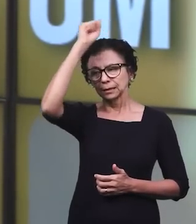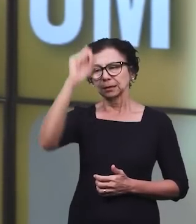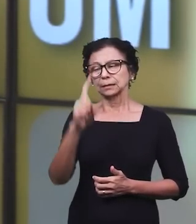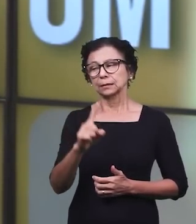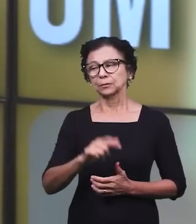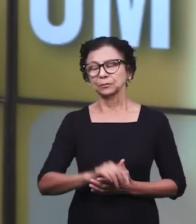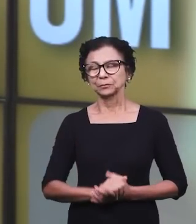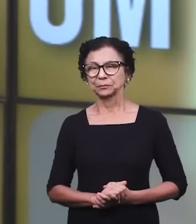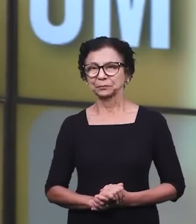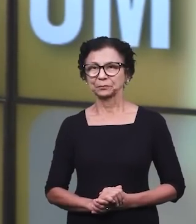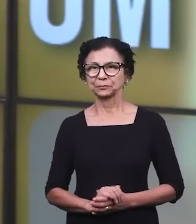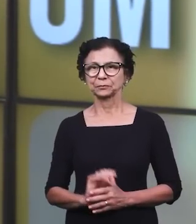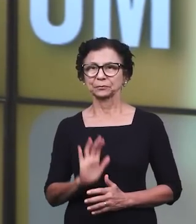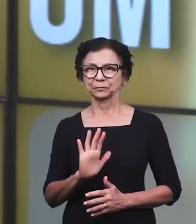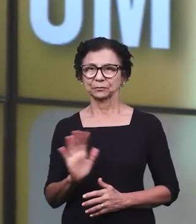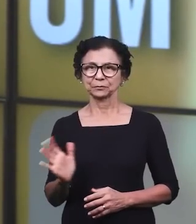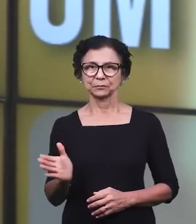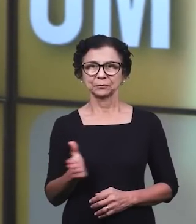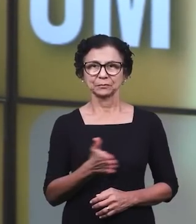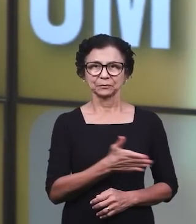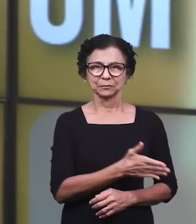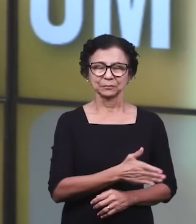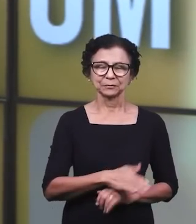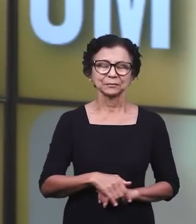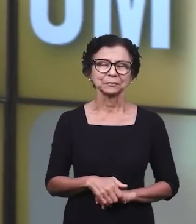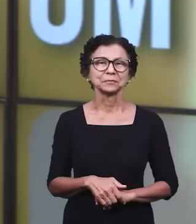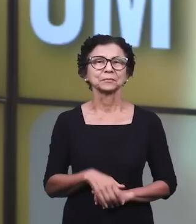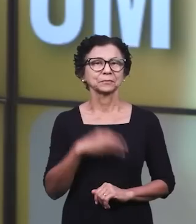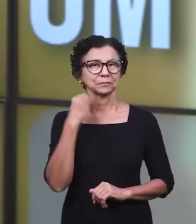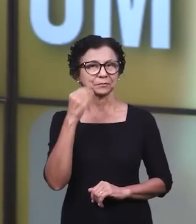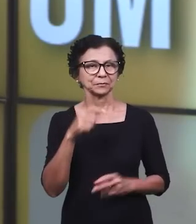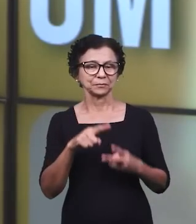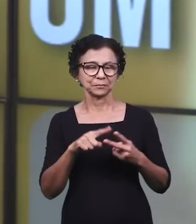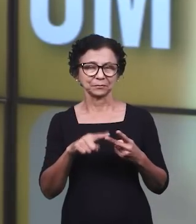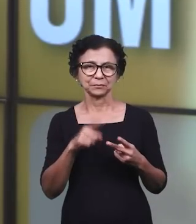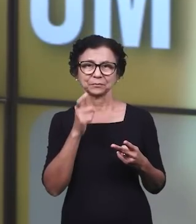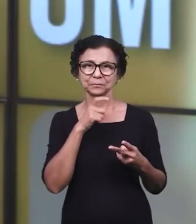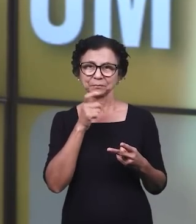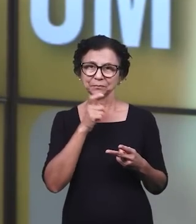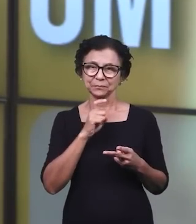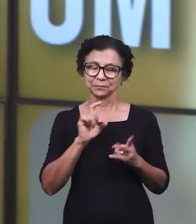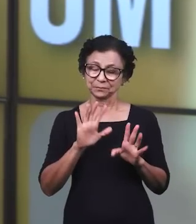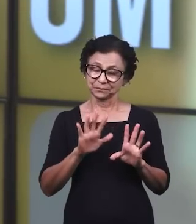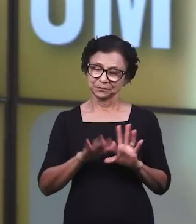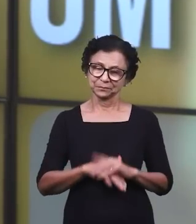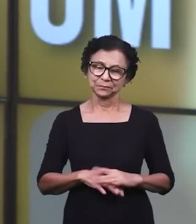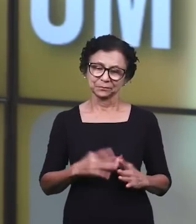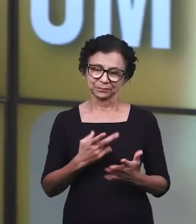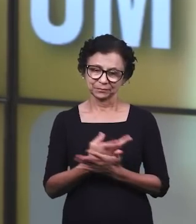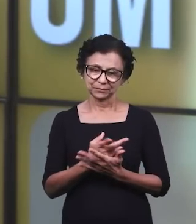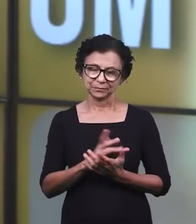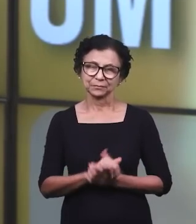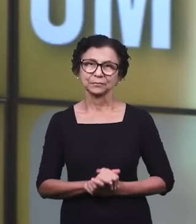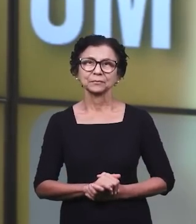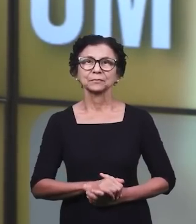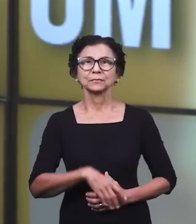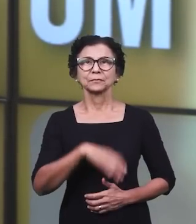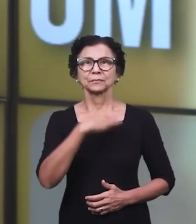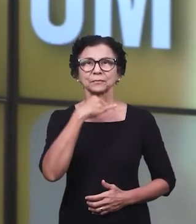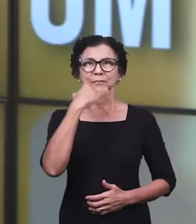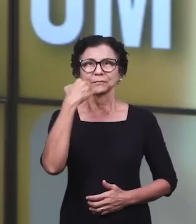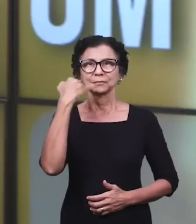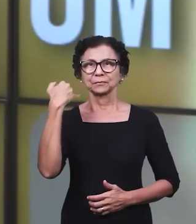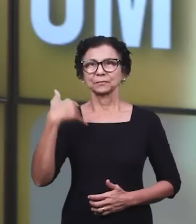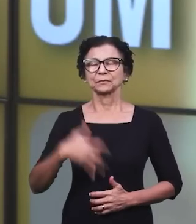são o reflexo dos pais. Aí você começa a ler já a história de Isaac. Aí Isaac vai lá nas terras dos filisteus. Ele